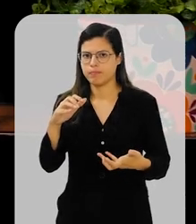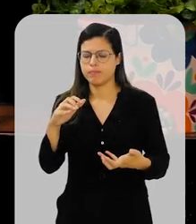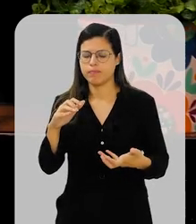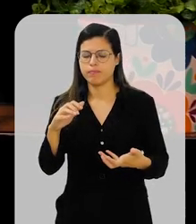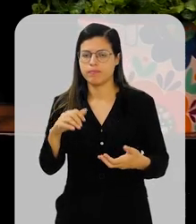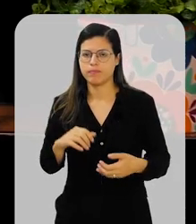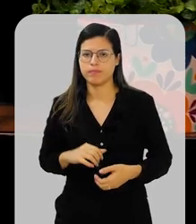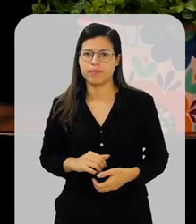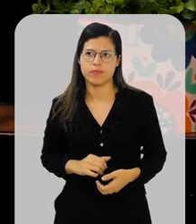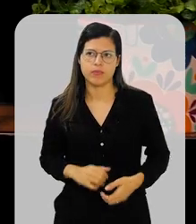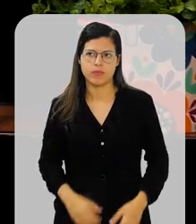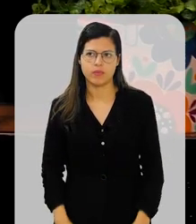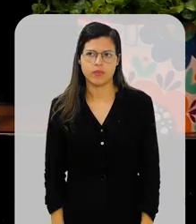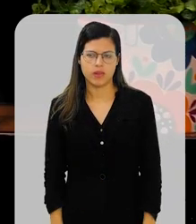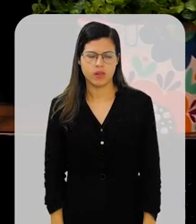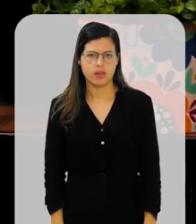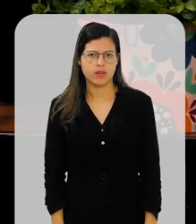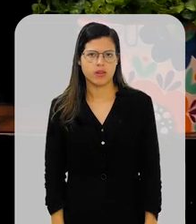idosa,